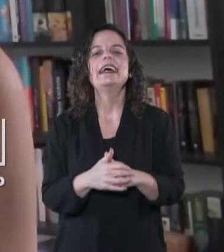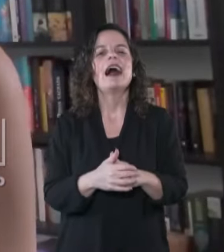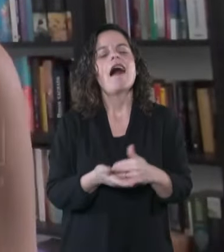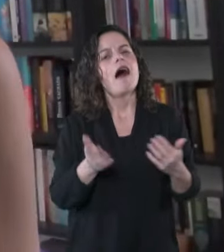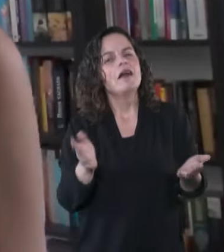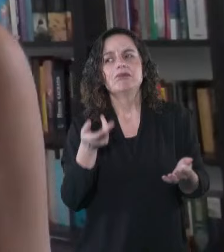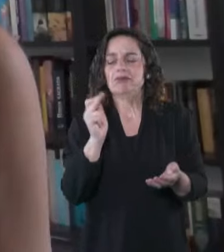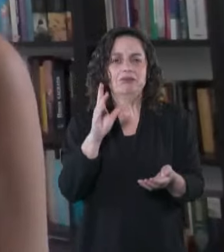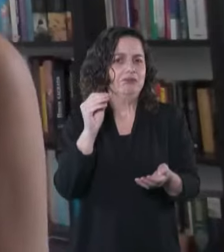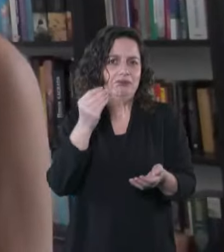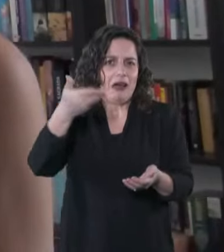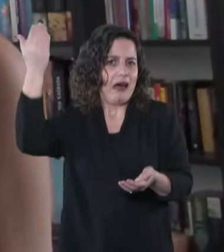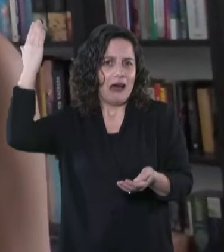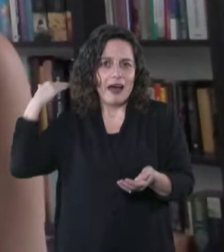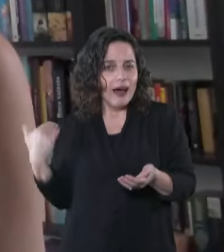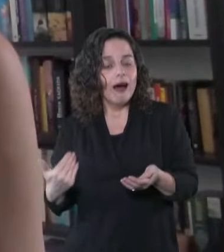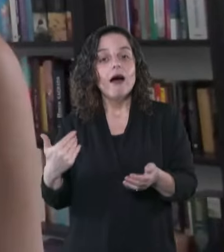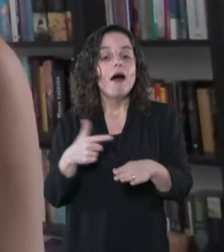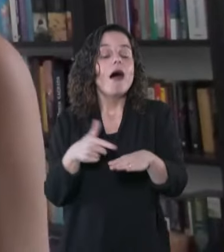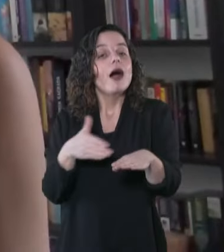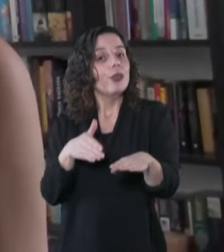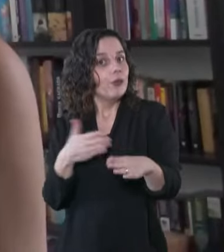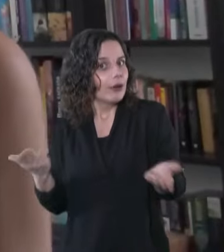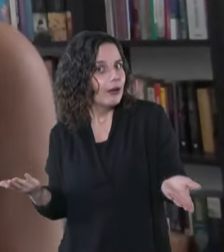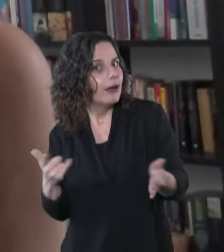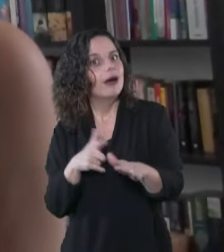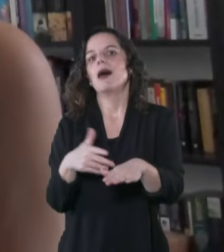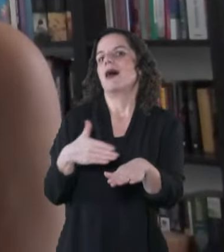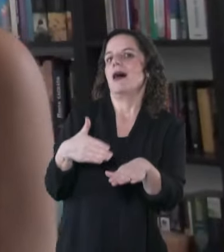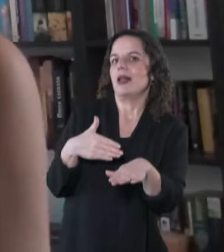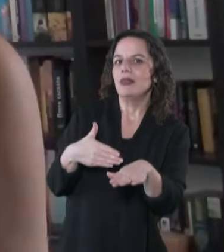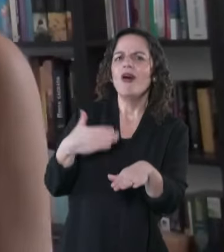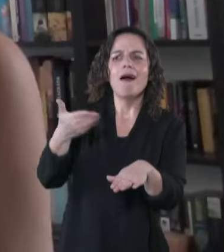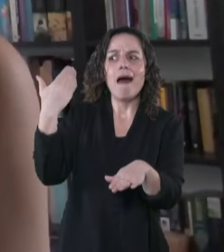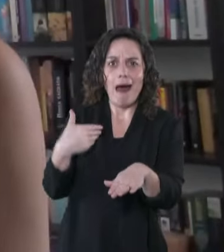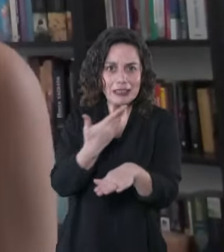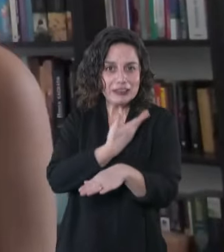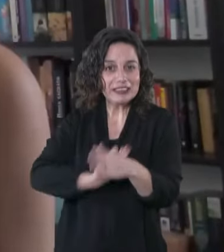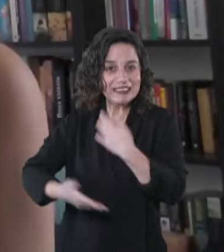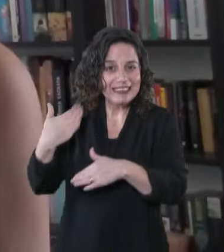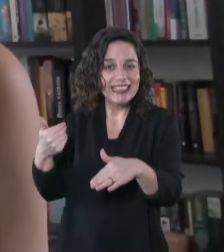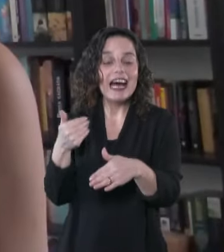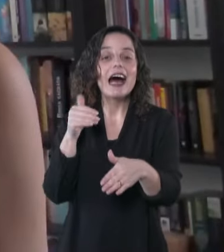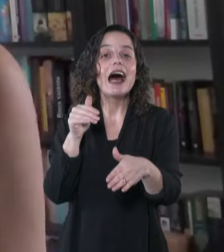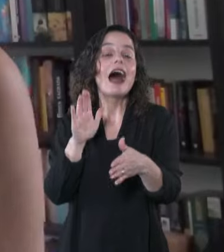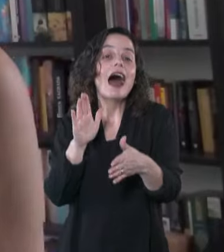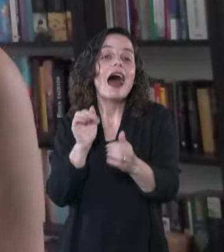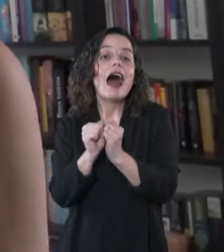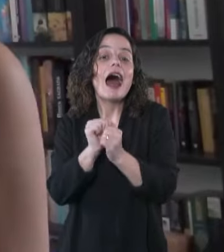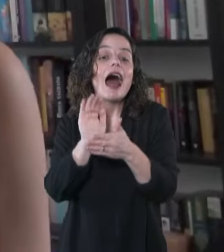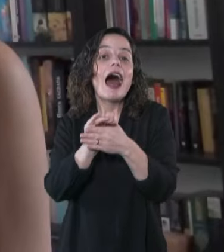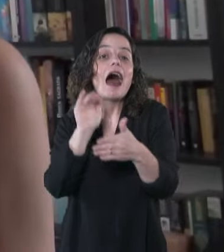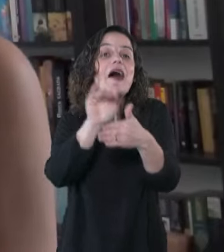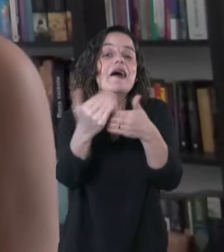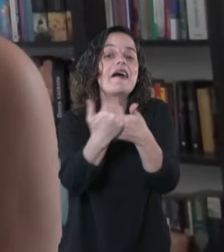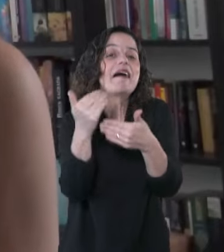há mais de 10 anos atrás. Foi numa altura em que eles ainda enviavam os papéis por correio. Foi há muitos,